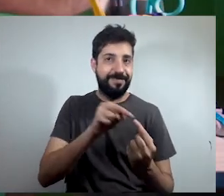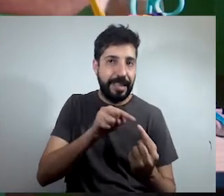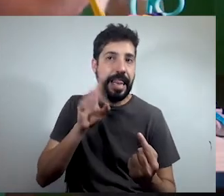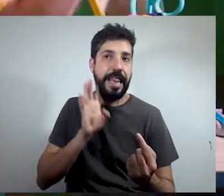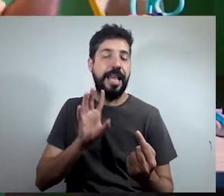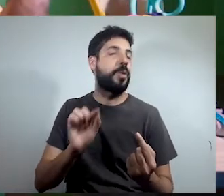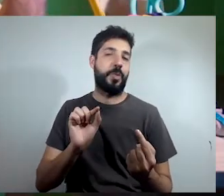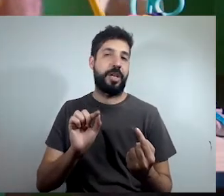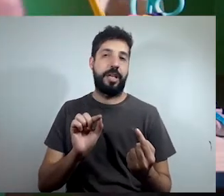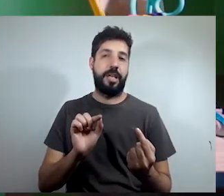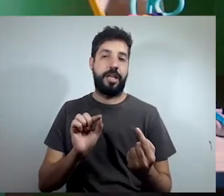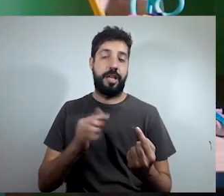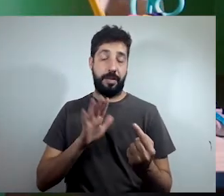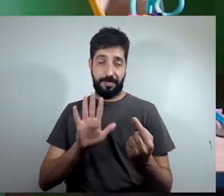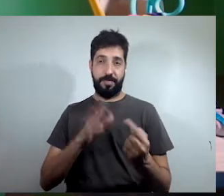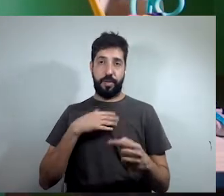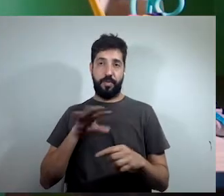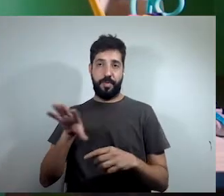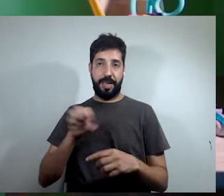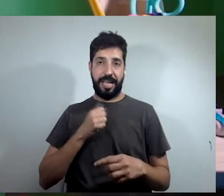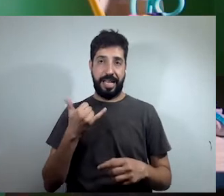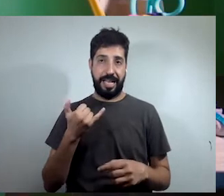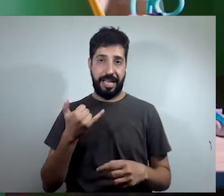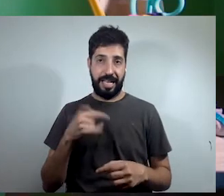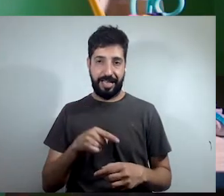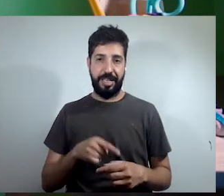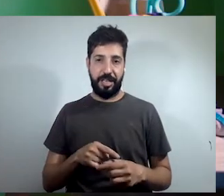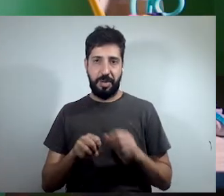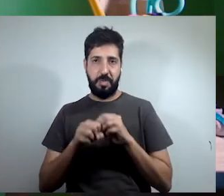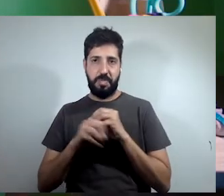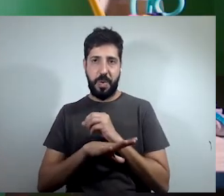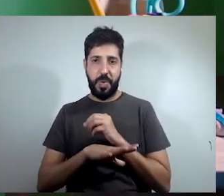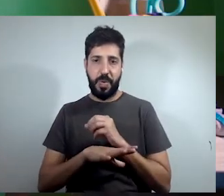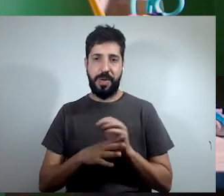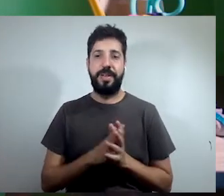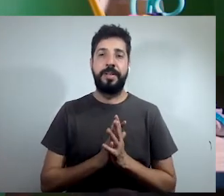aqui minha caneta aqui de raio laser.